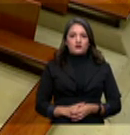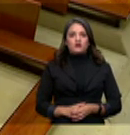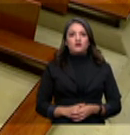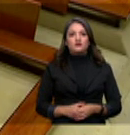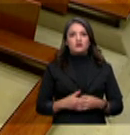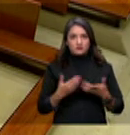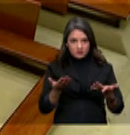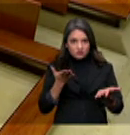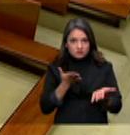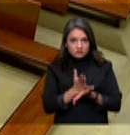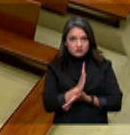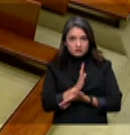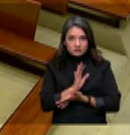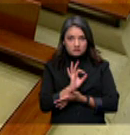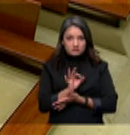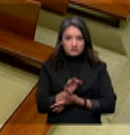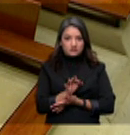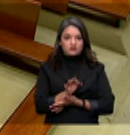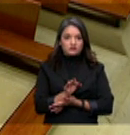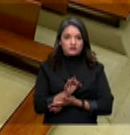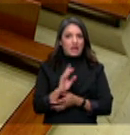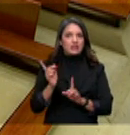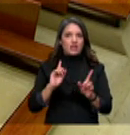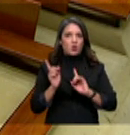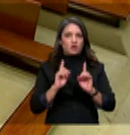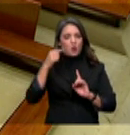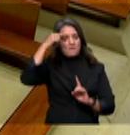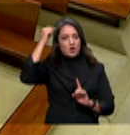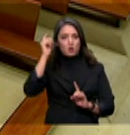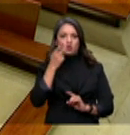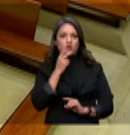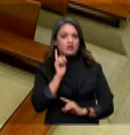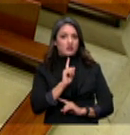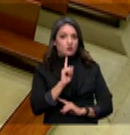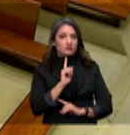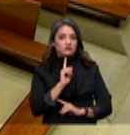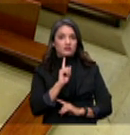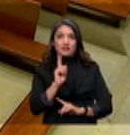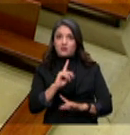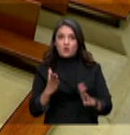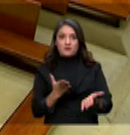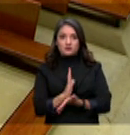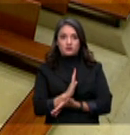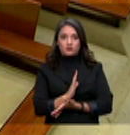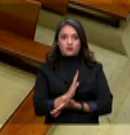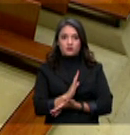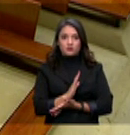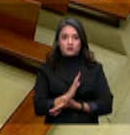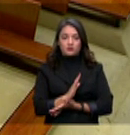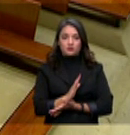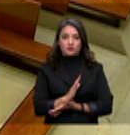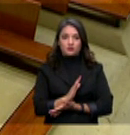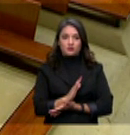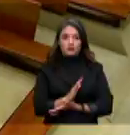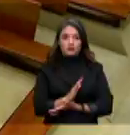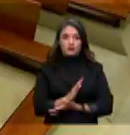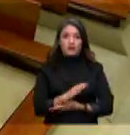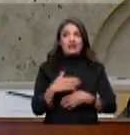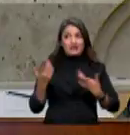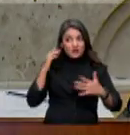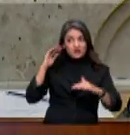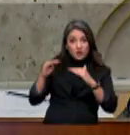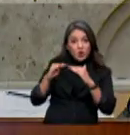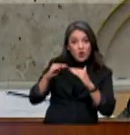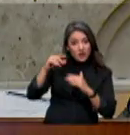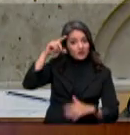julga procedente. Não, eu julgo improcedente. A Vossa Excelência acompanha a ministra